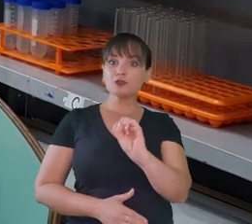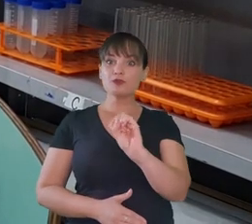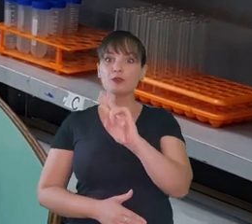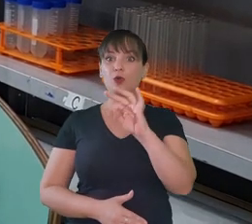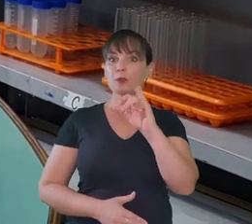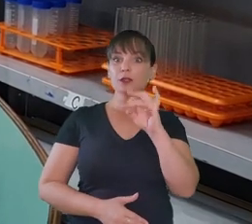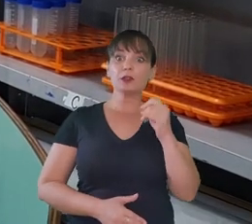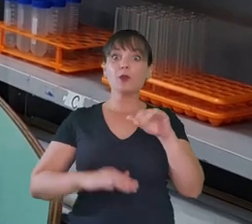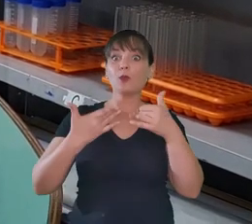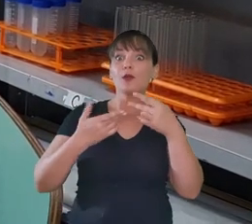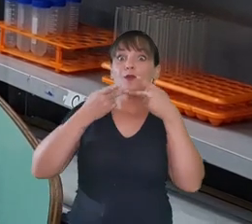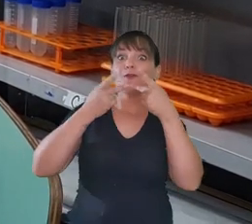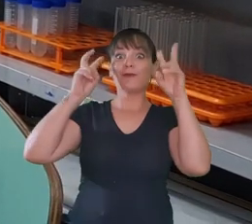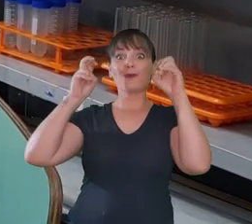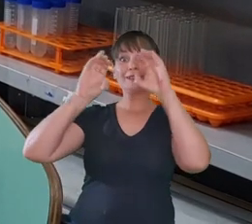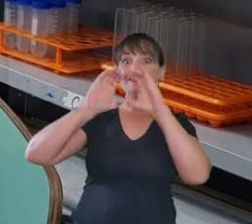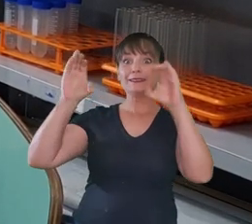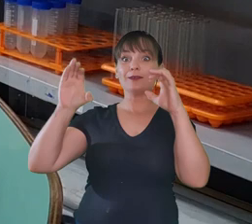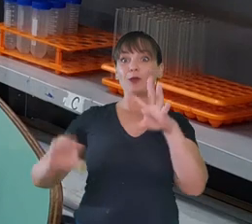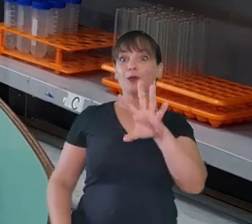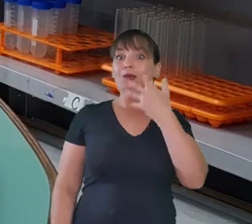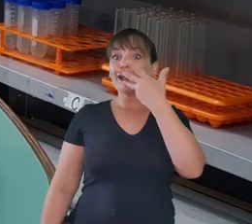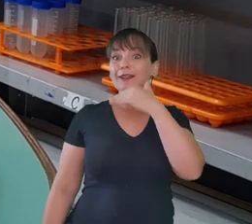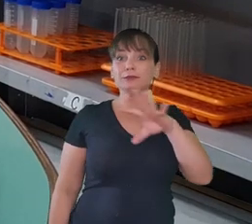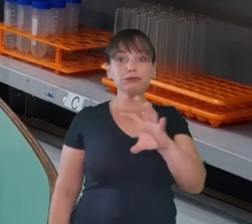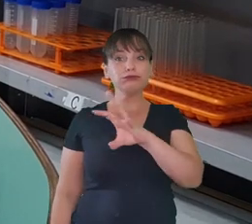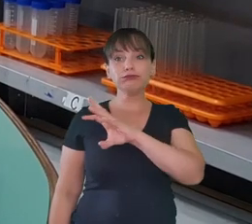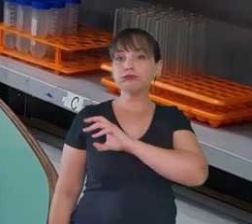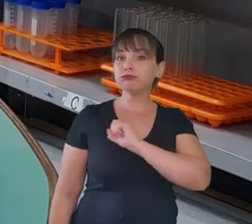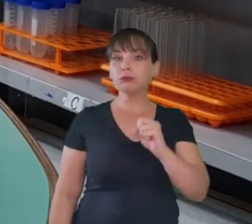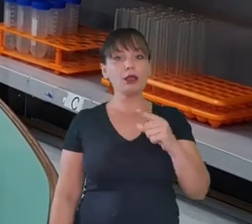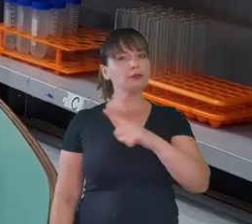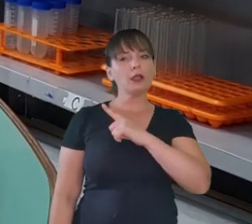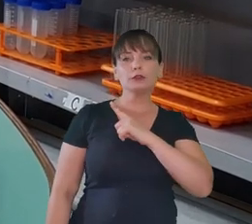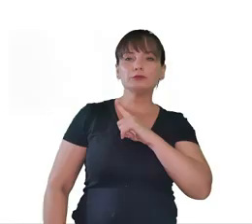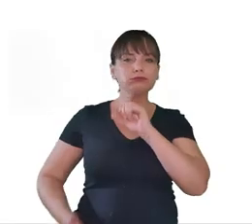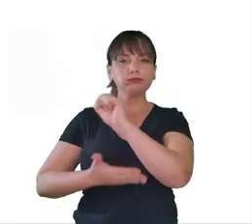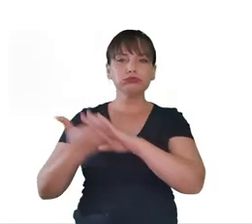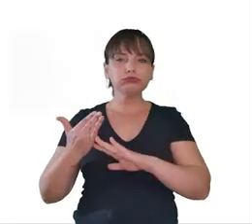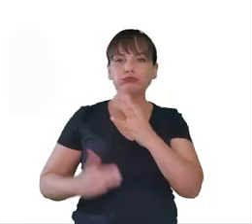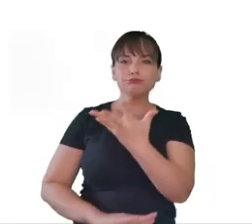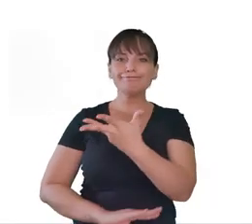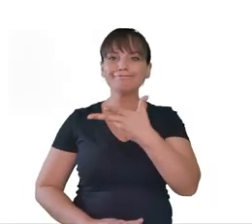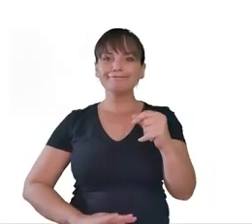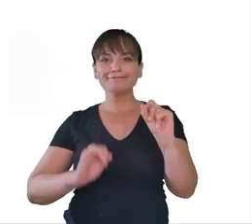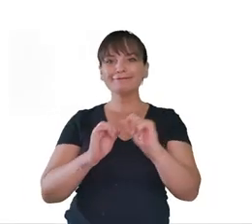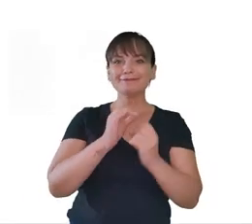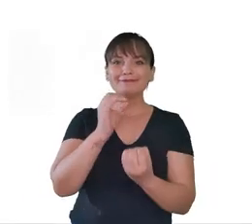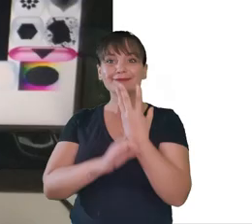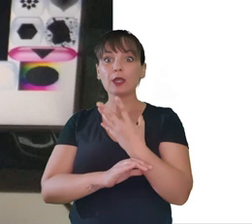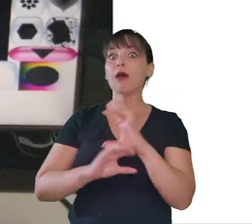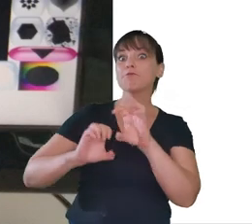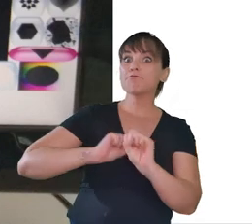em céu, as crianças amam. E nós tivemos trabalhos maravilhosos produzidos por eles, com muita